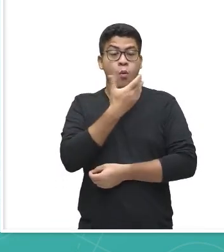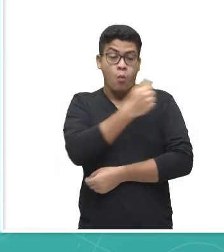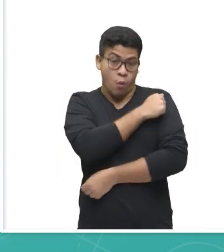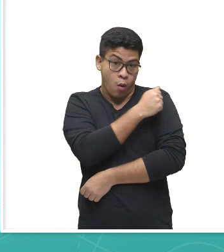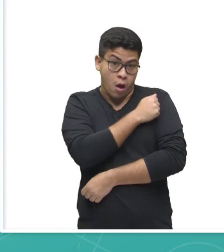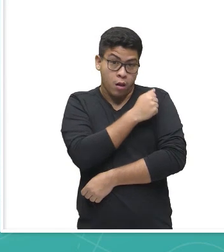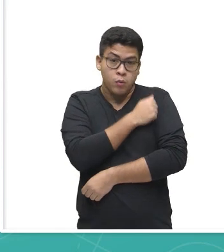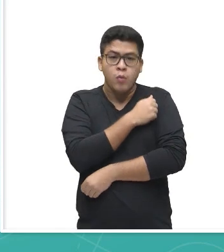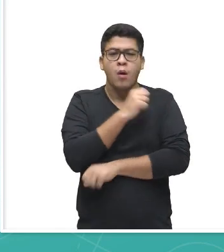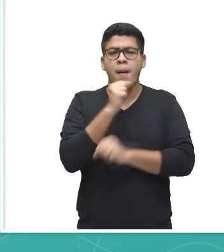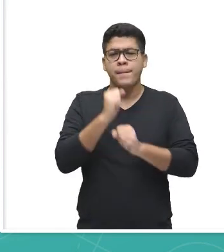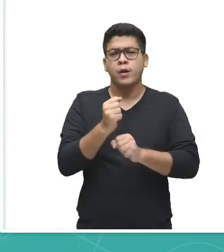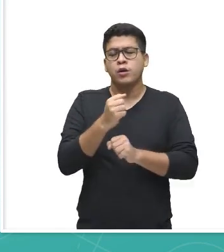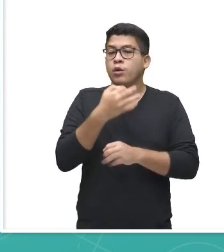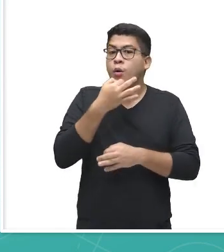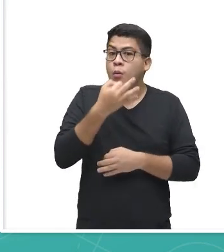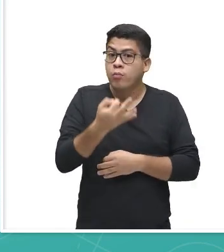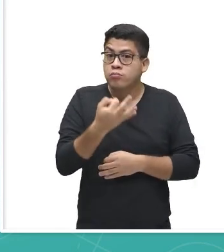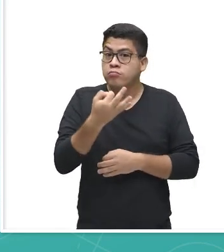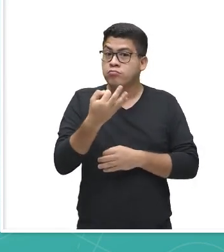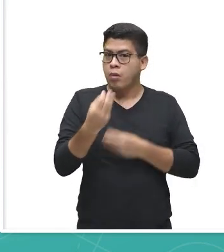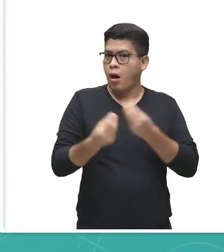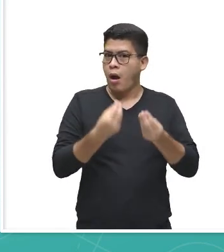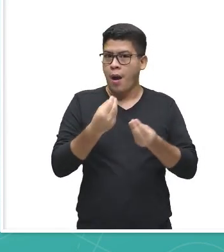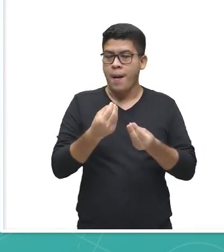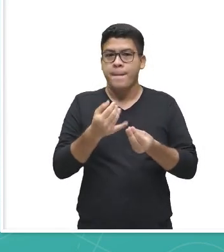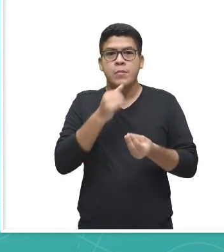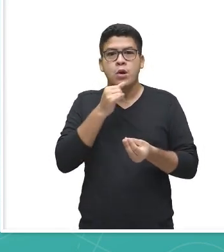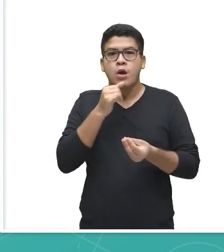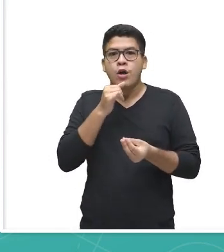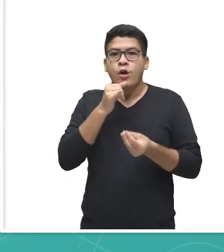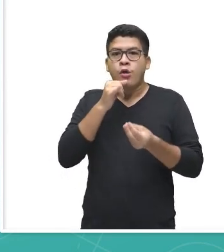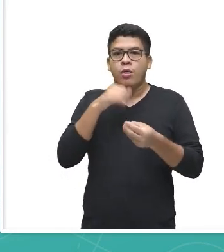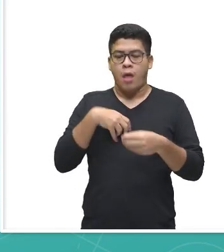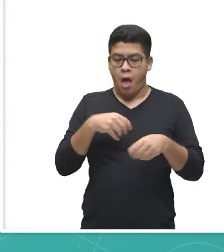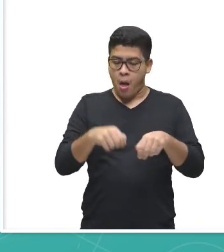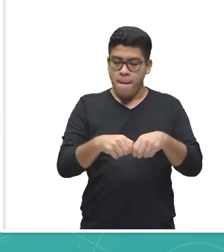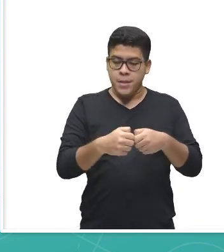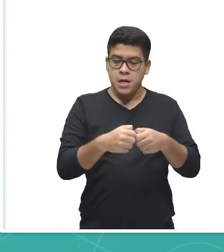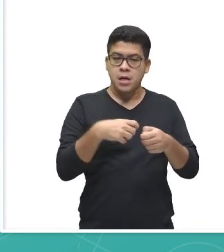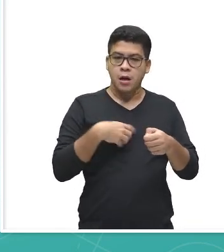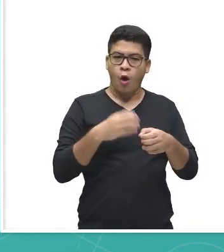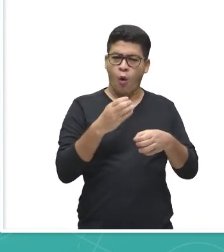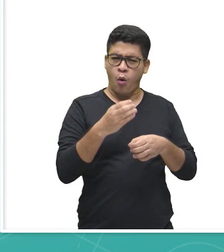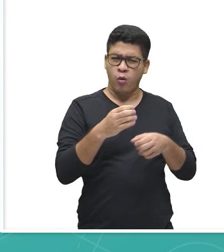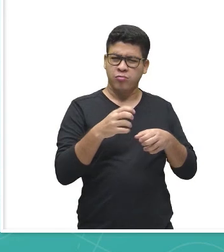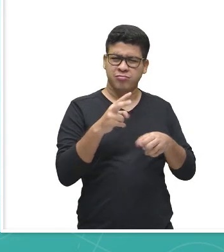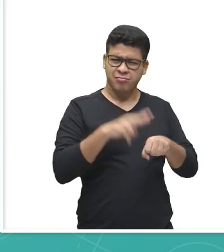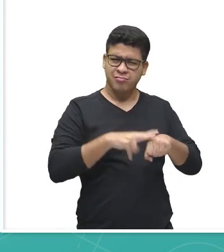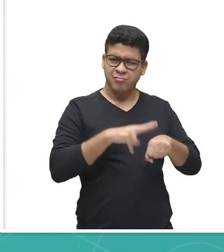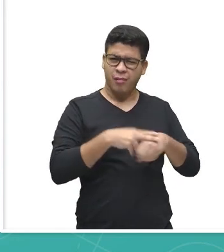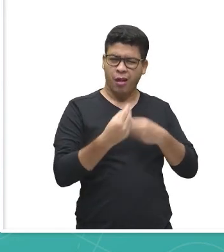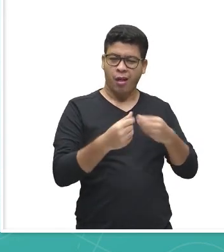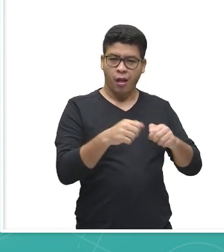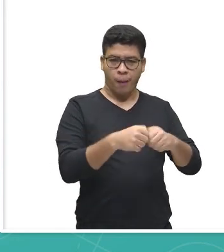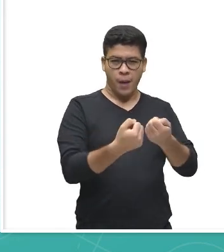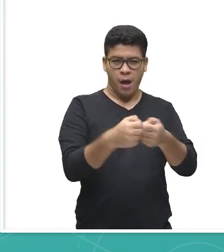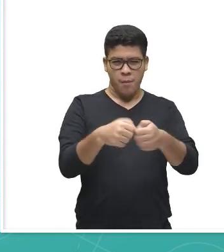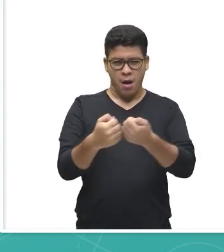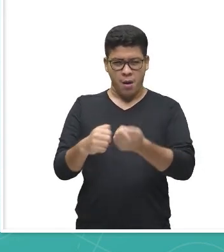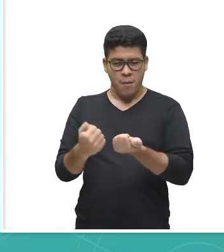por exemplo, a propriedade de visibilidade. Lembra aquela que nós vimos lá do copo se quebrando? Em que a matéria pode ser